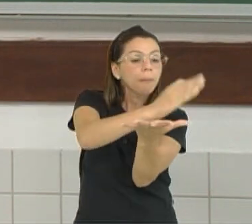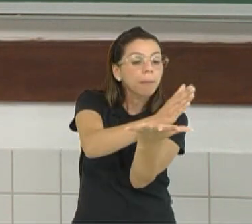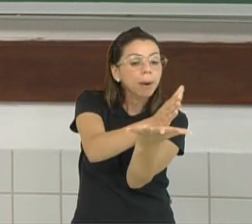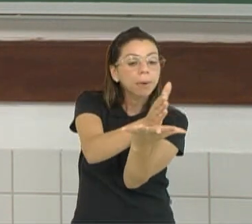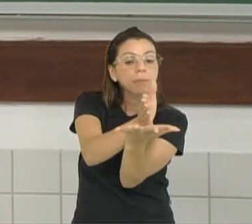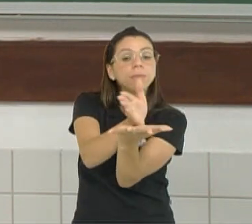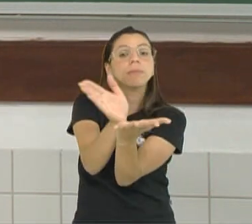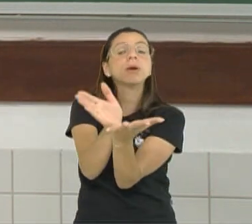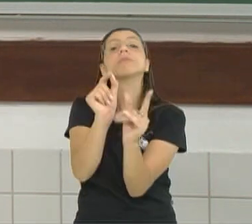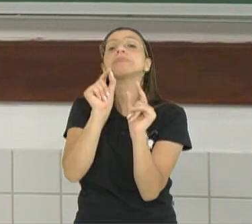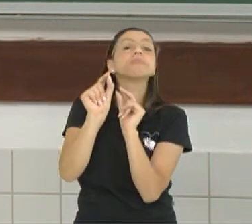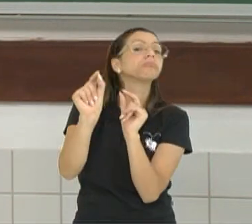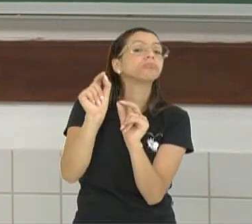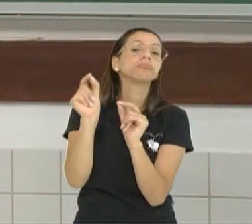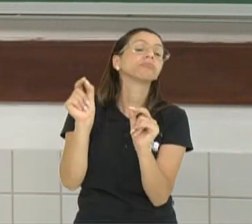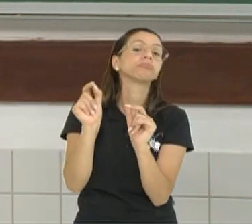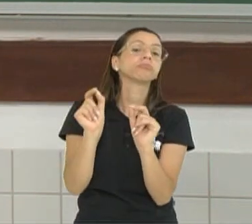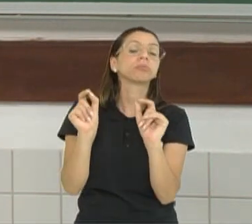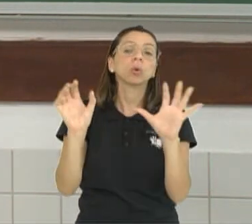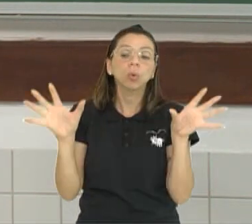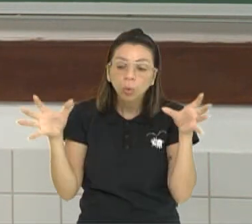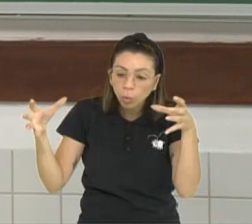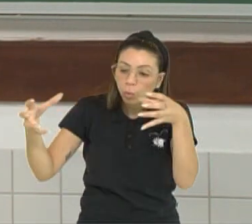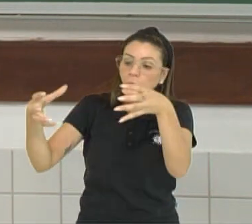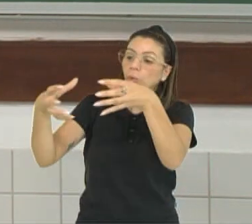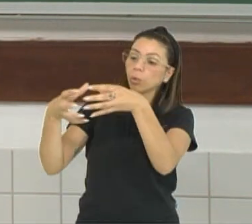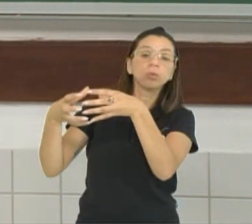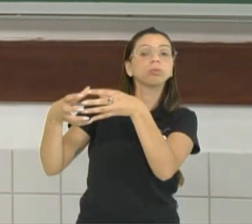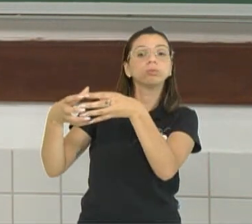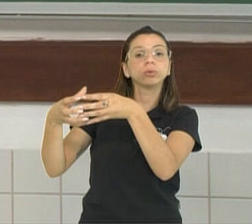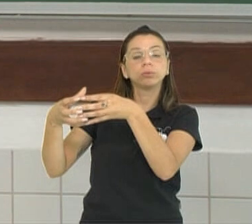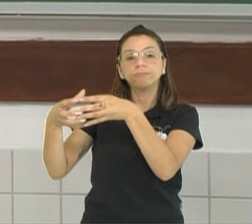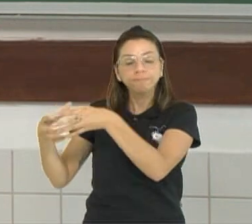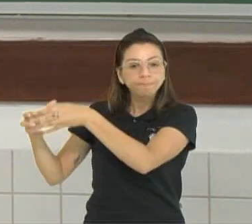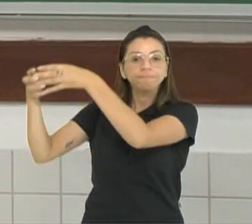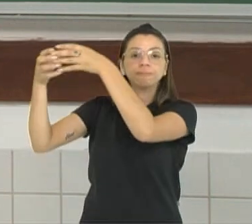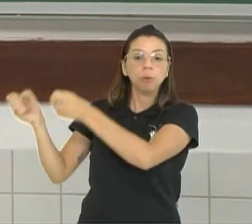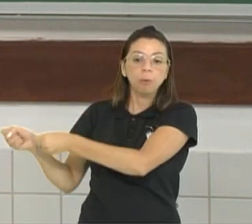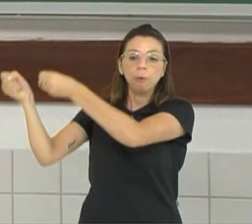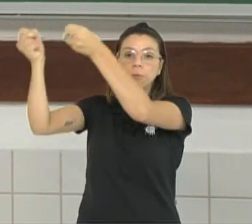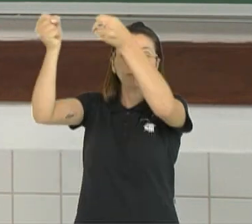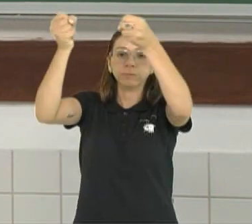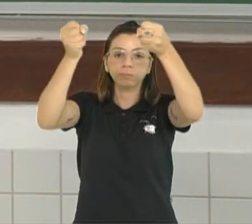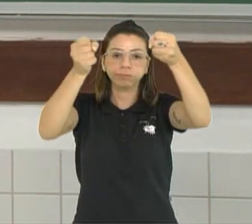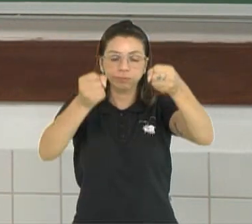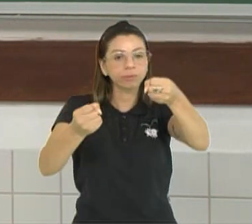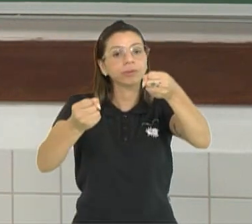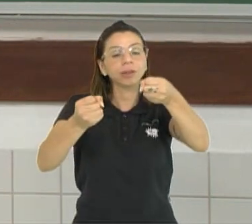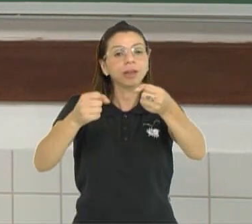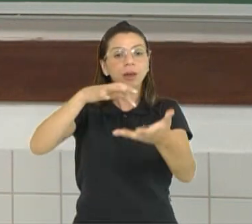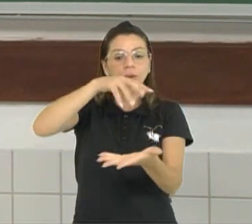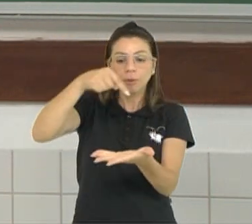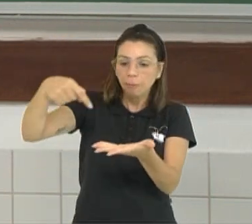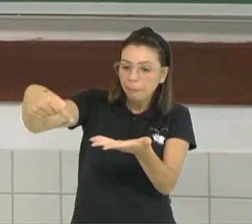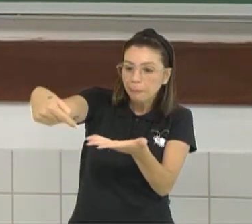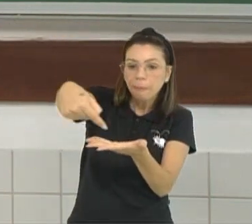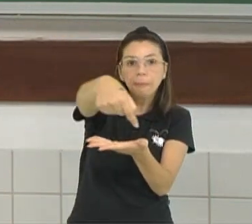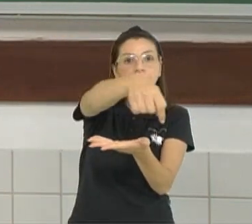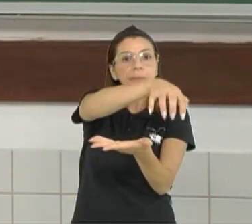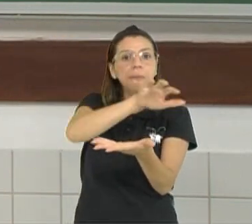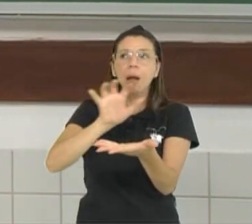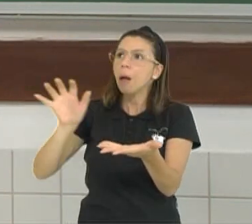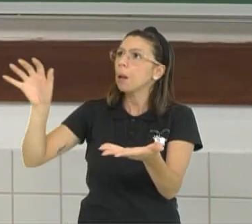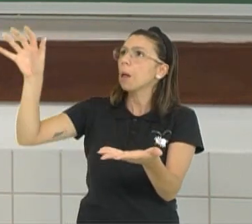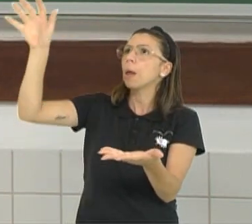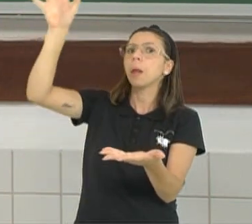diferentes espécies, uma espécie acabou se destacando e povoando o planeta Terra de uma maneira